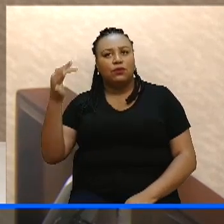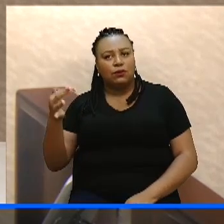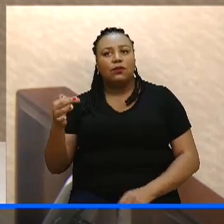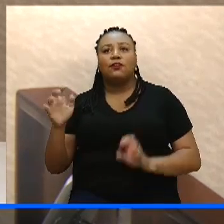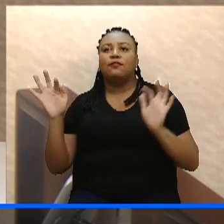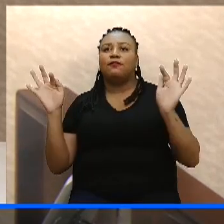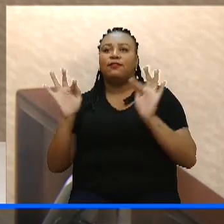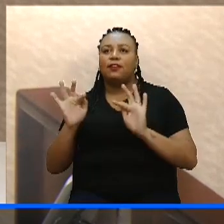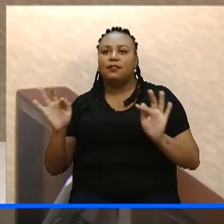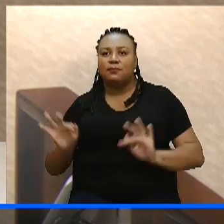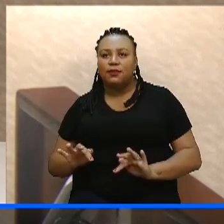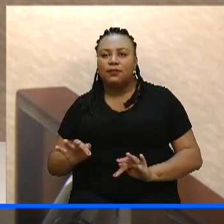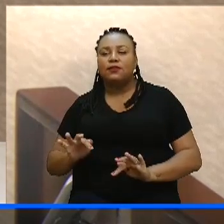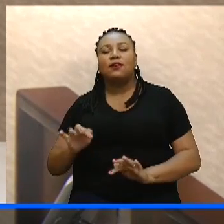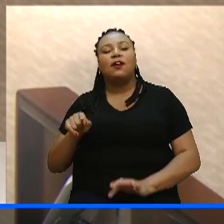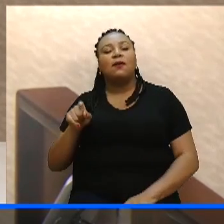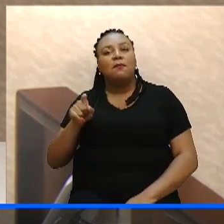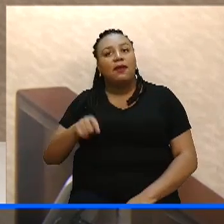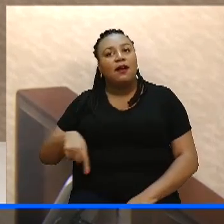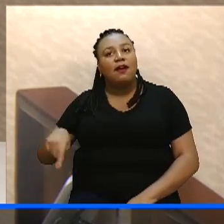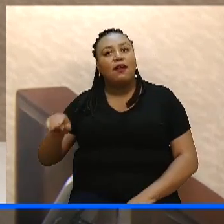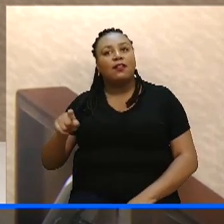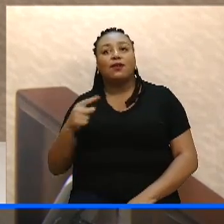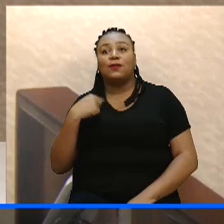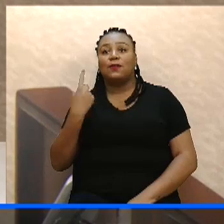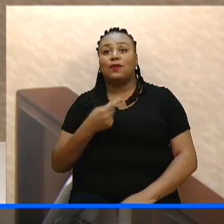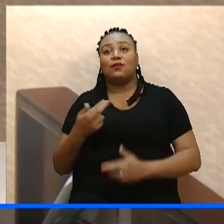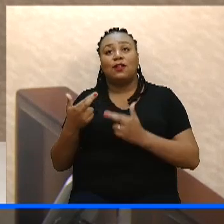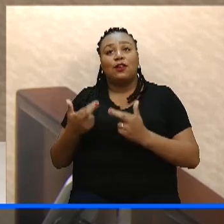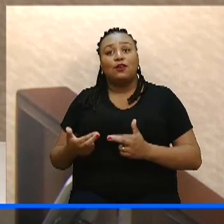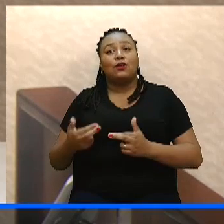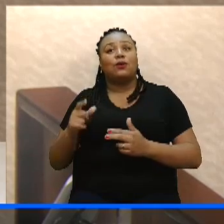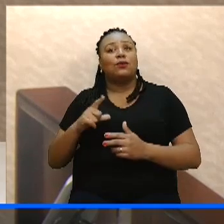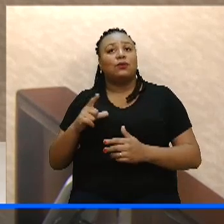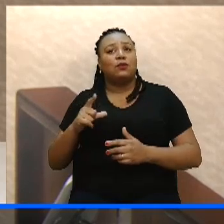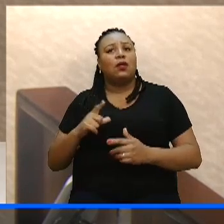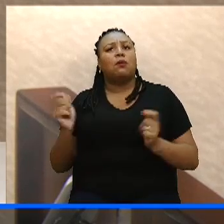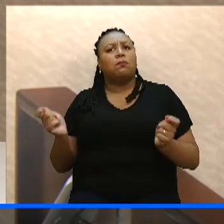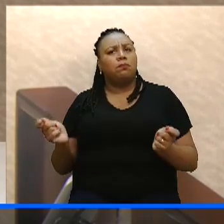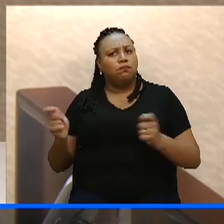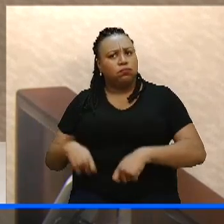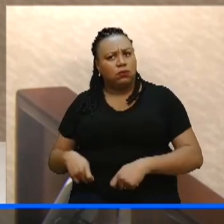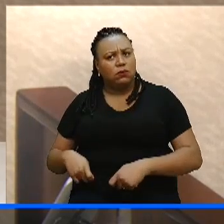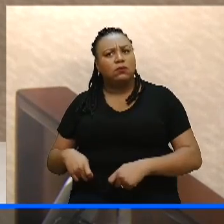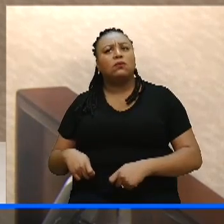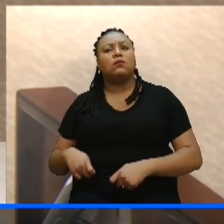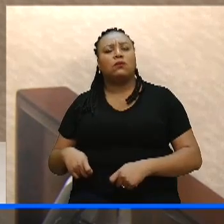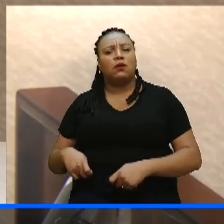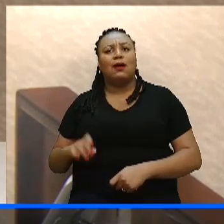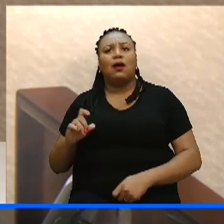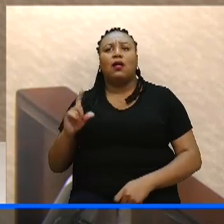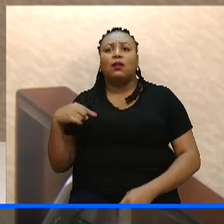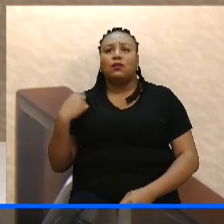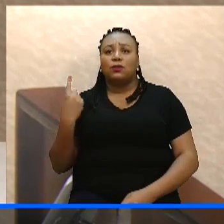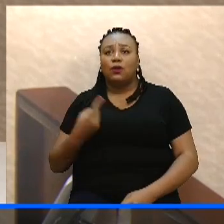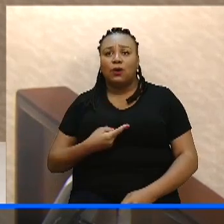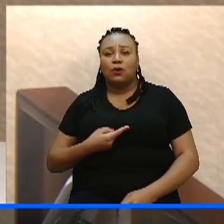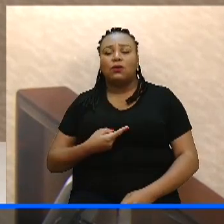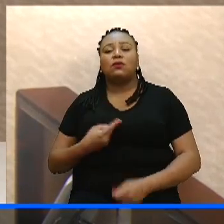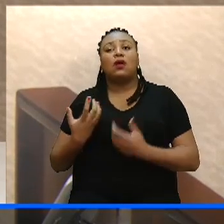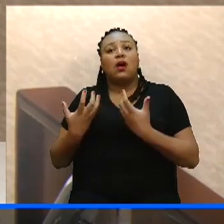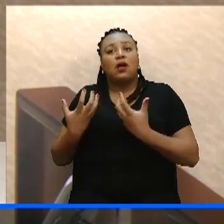felizmente para elas nossa região tem um enorme potencial e cabe a nós a